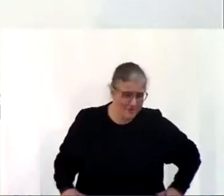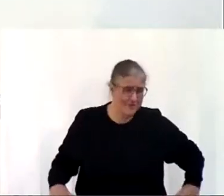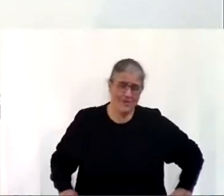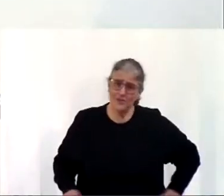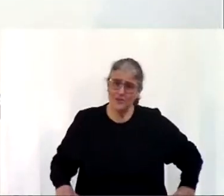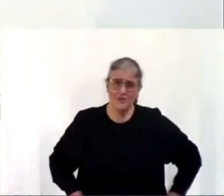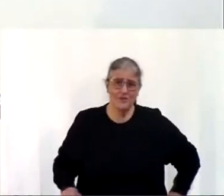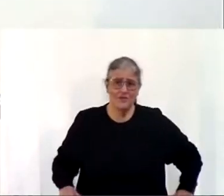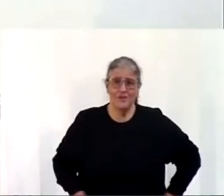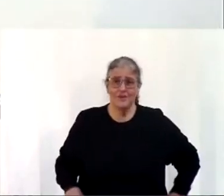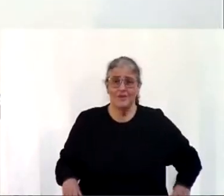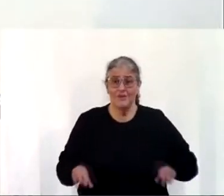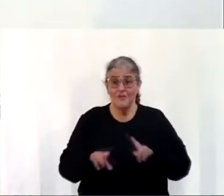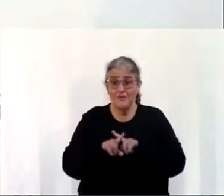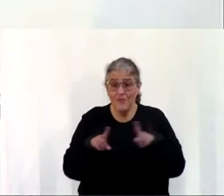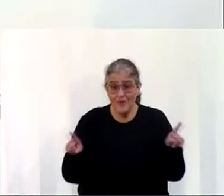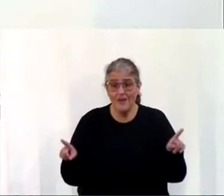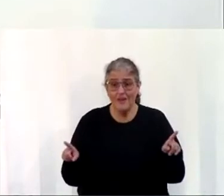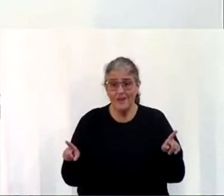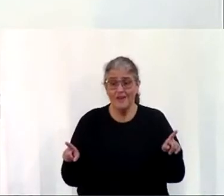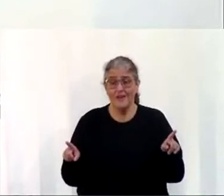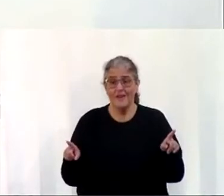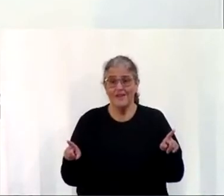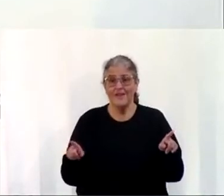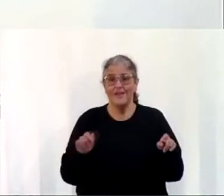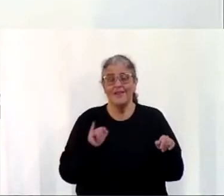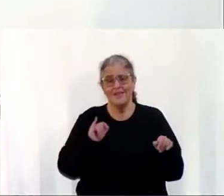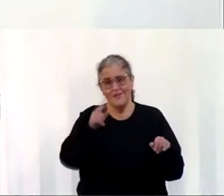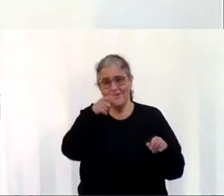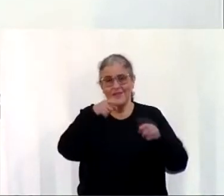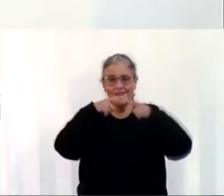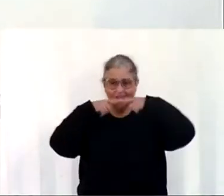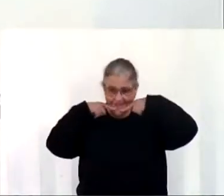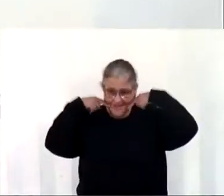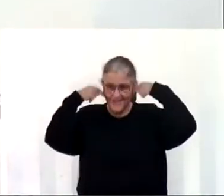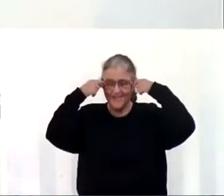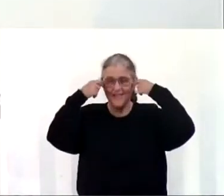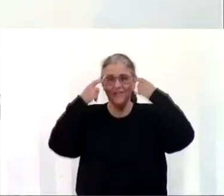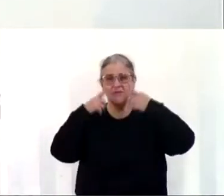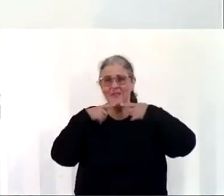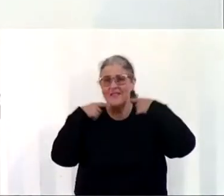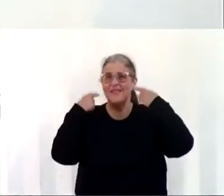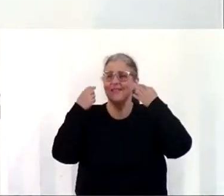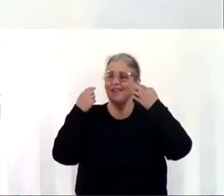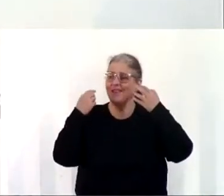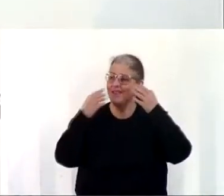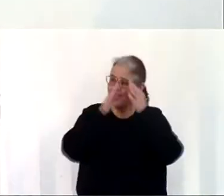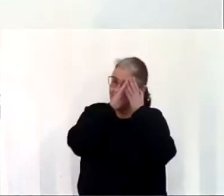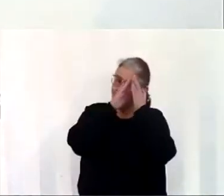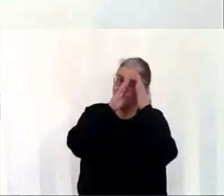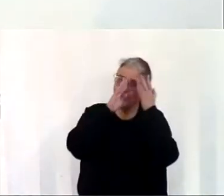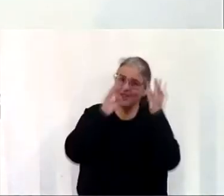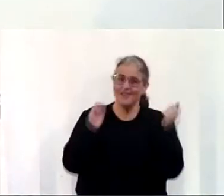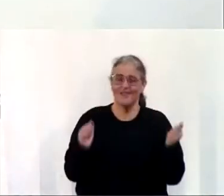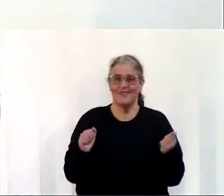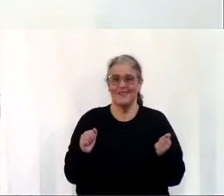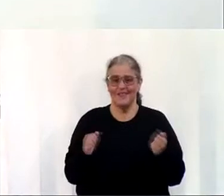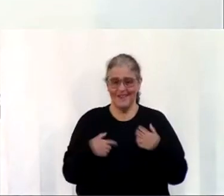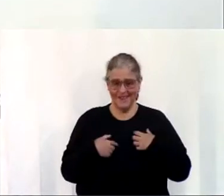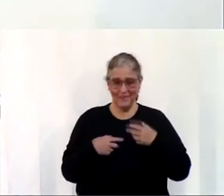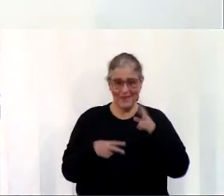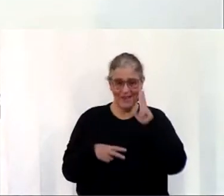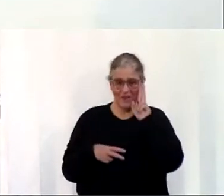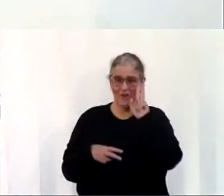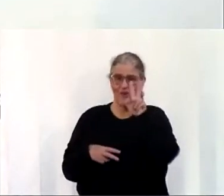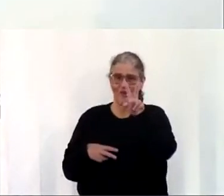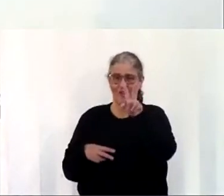terríveis, mas que você consiga manter um sorriso no seu rosto, um brilho no seu olho. Sabe aquele olhar como quem olha para